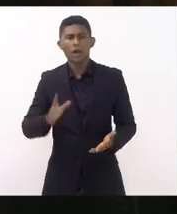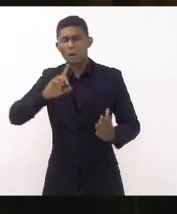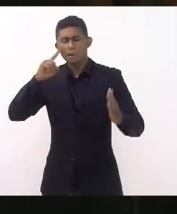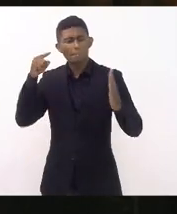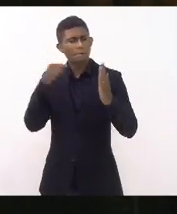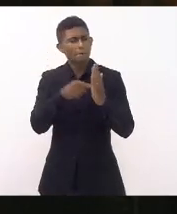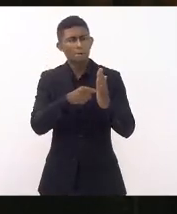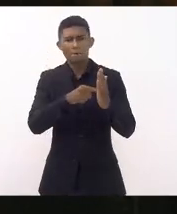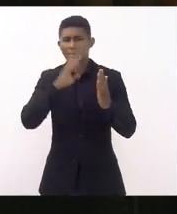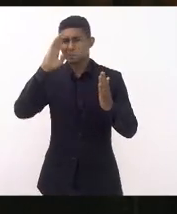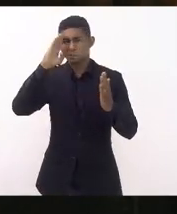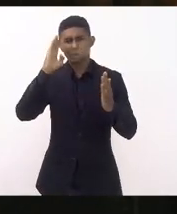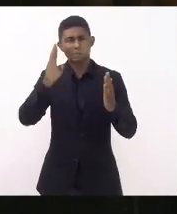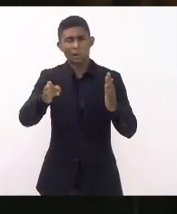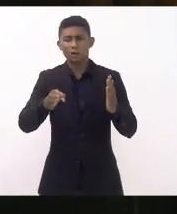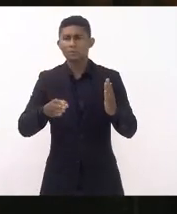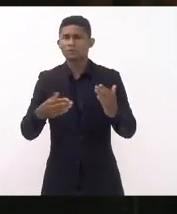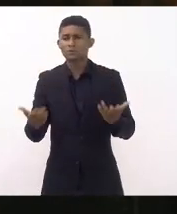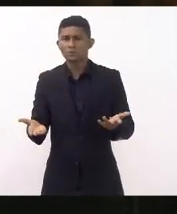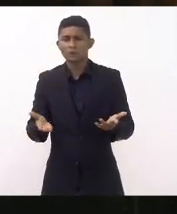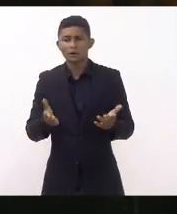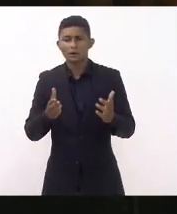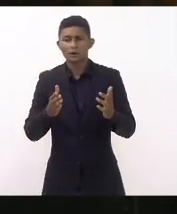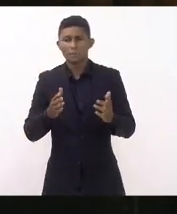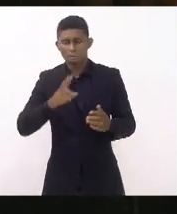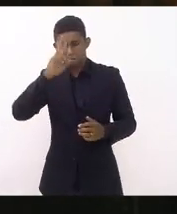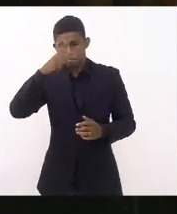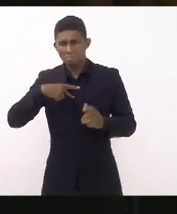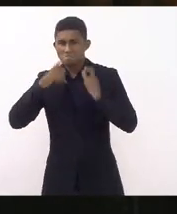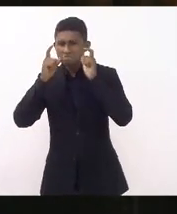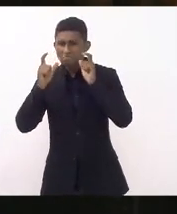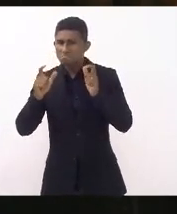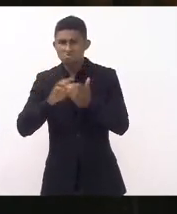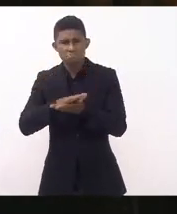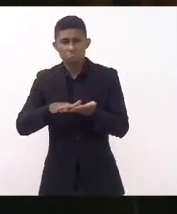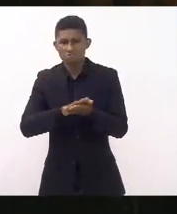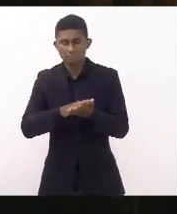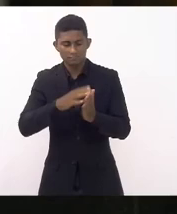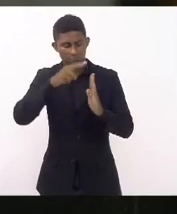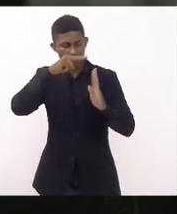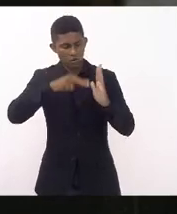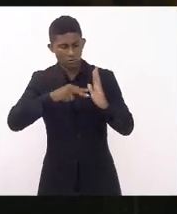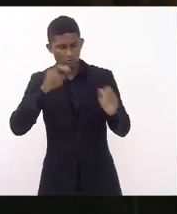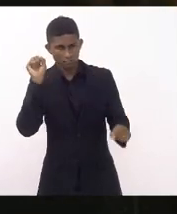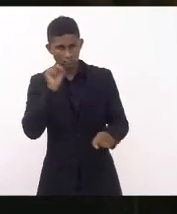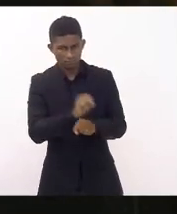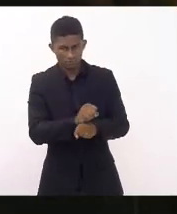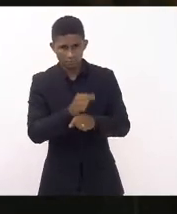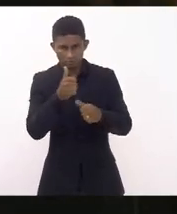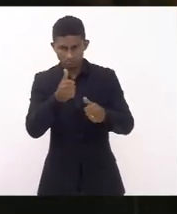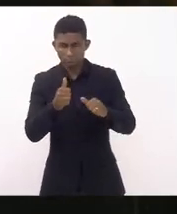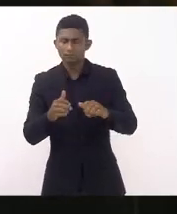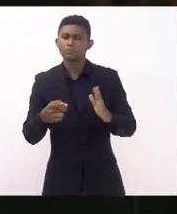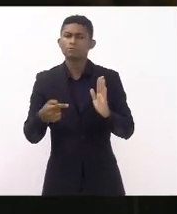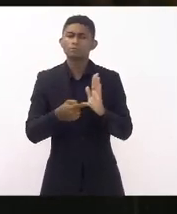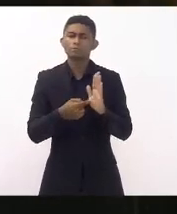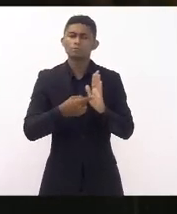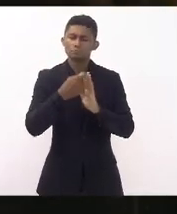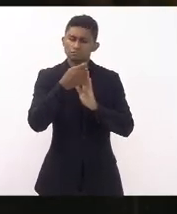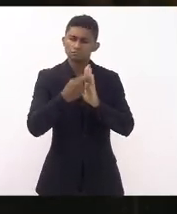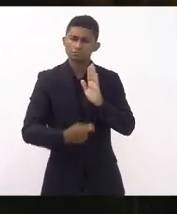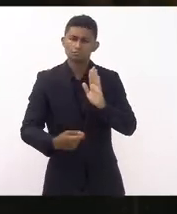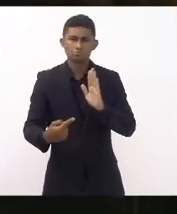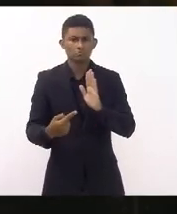de qualquer interesse menor. Eu vou parar por aqui. Essa fala, ela